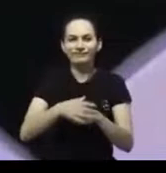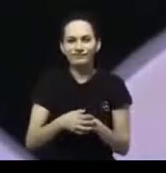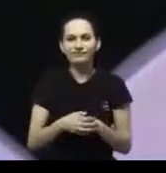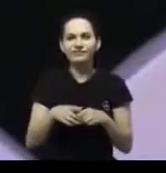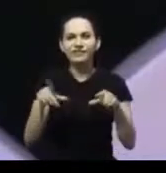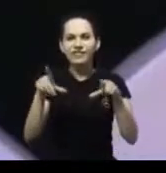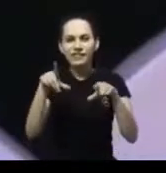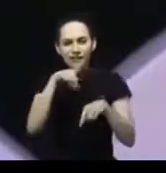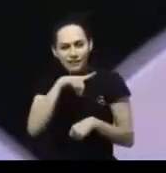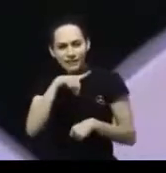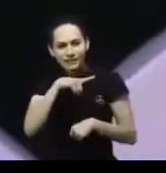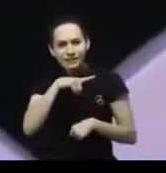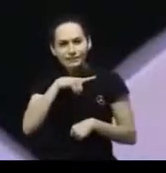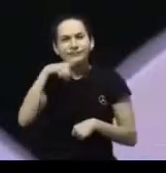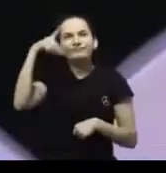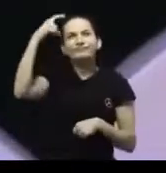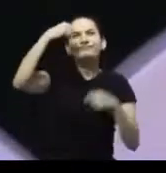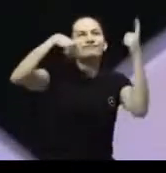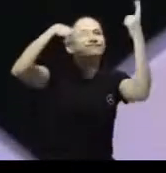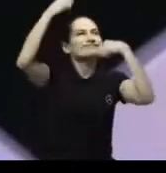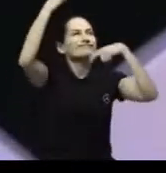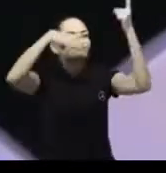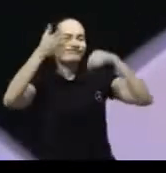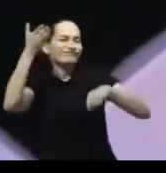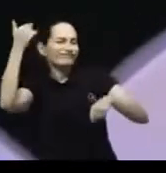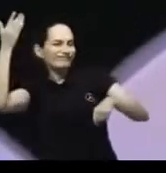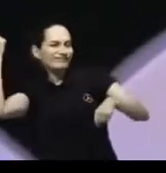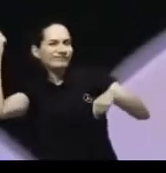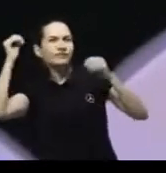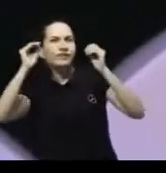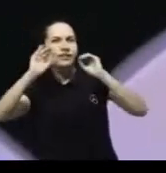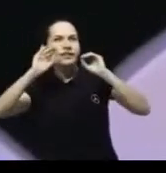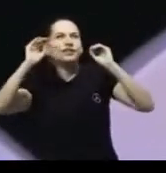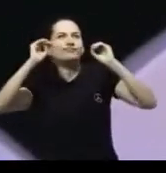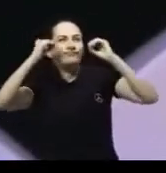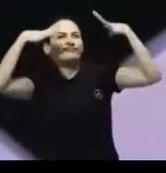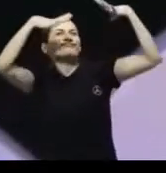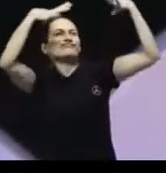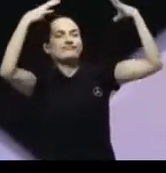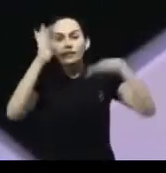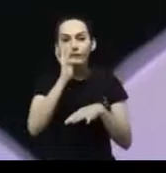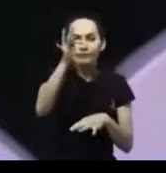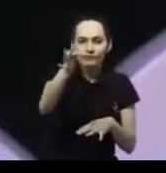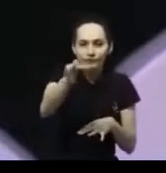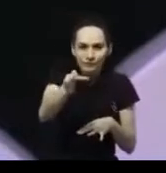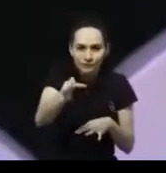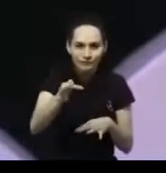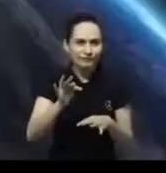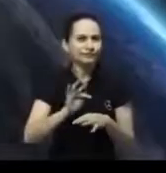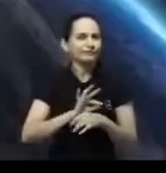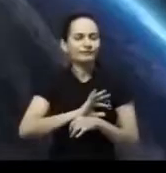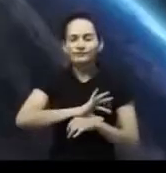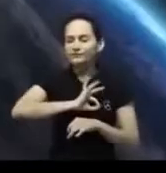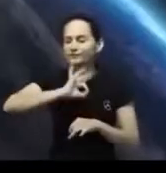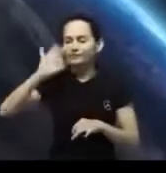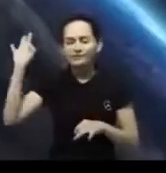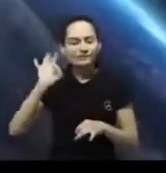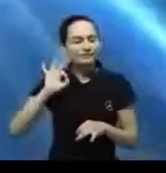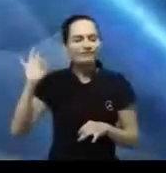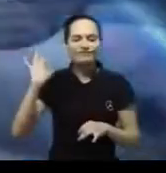temos o brilho de um passado que nos ilumina e um futuro resplandecente a nossa frente